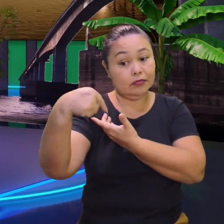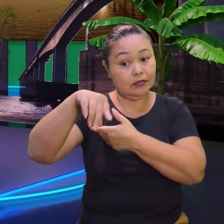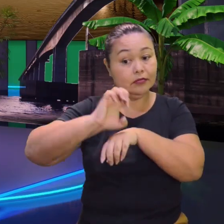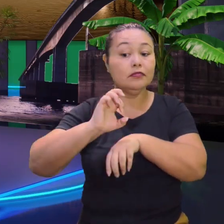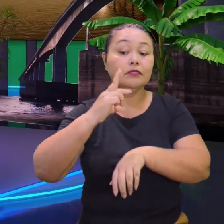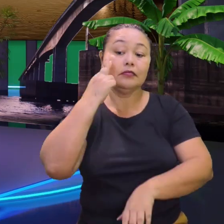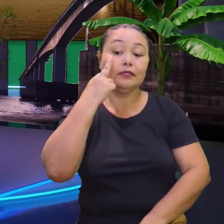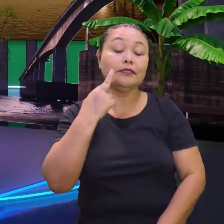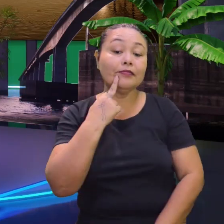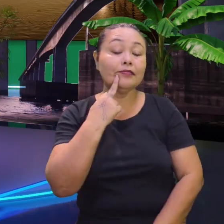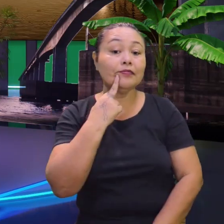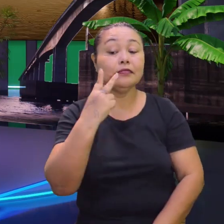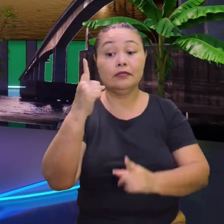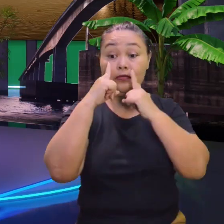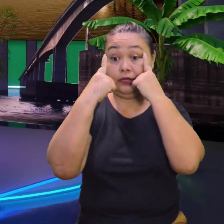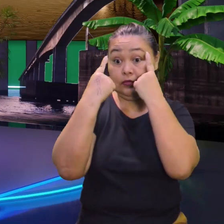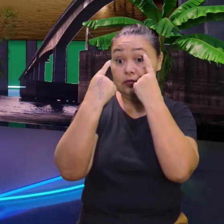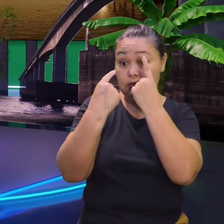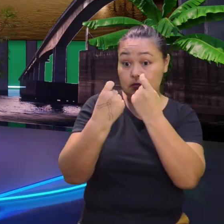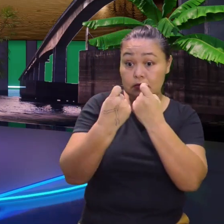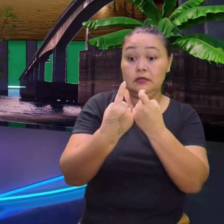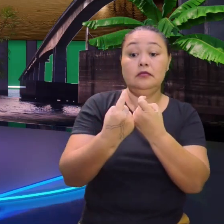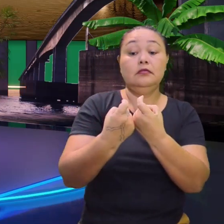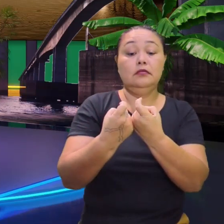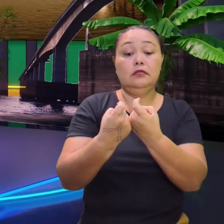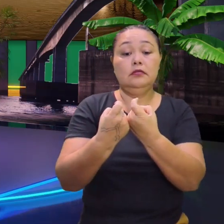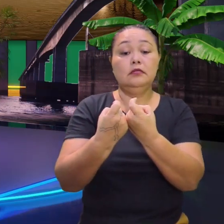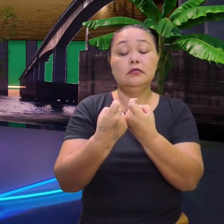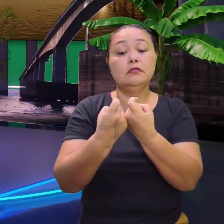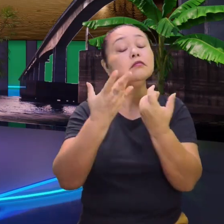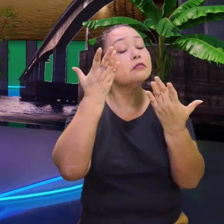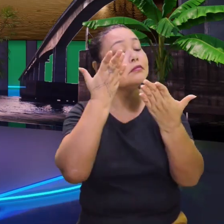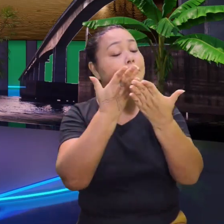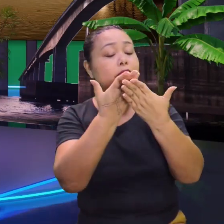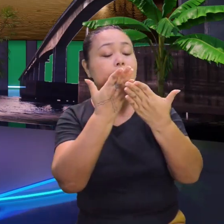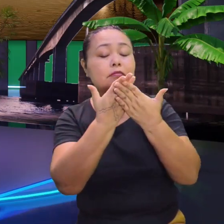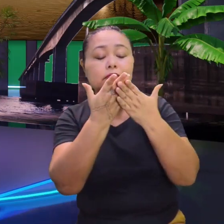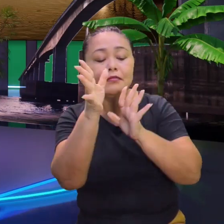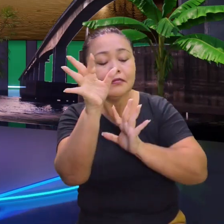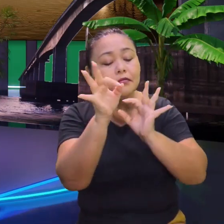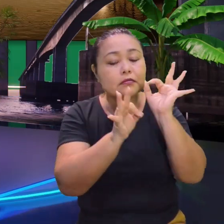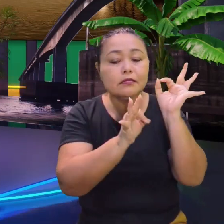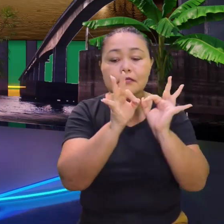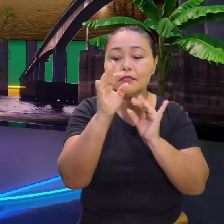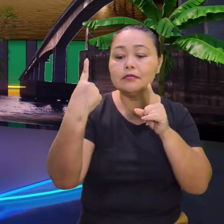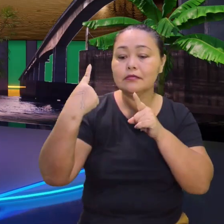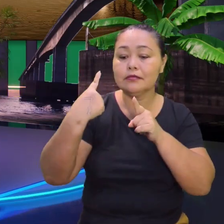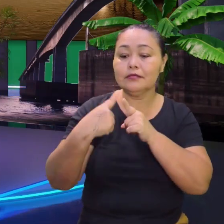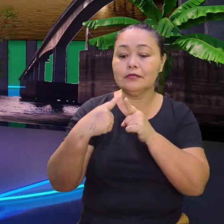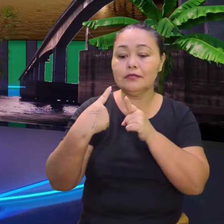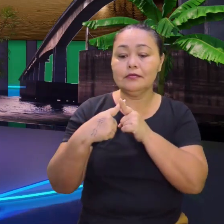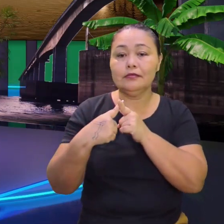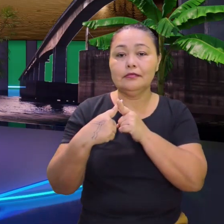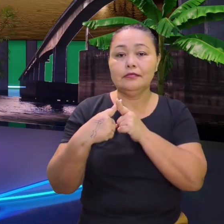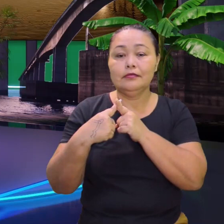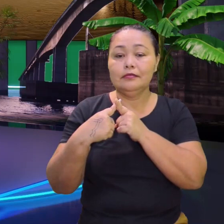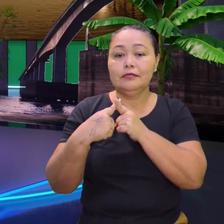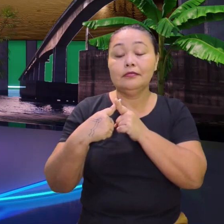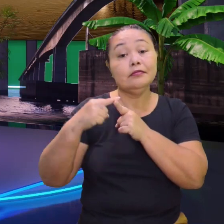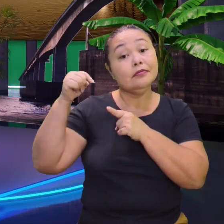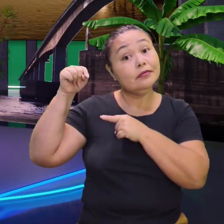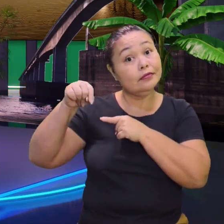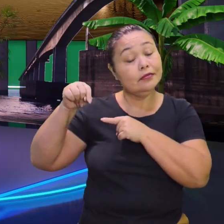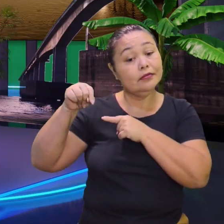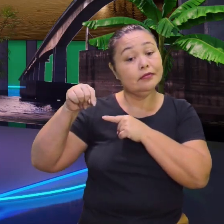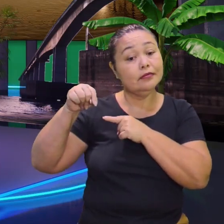estado, professor Jorge. Interessante essa aula, né, que ela foi elaborada porque ela